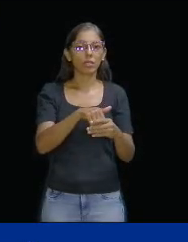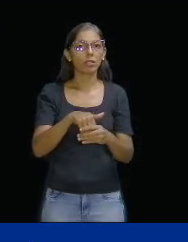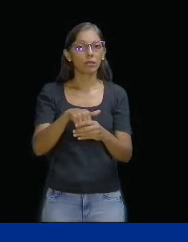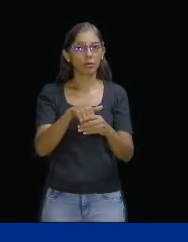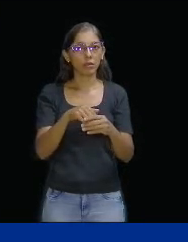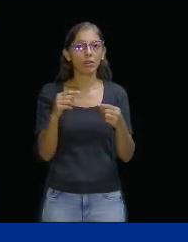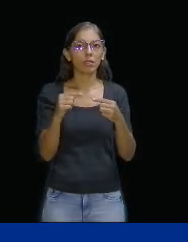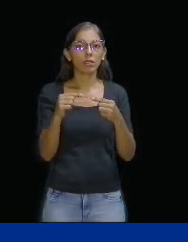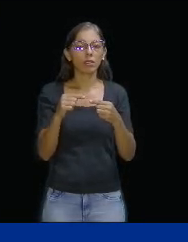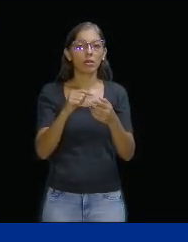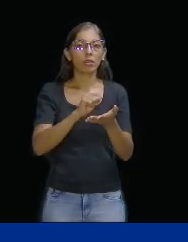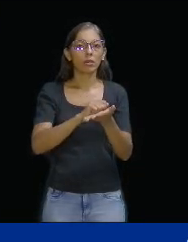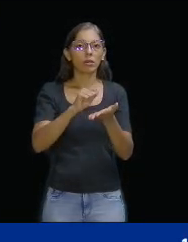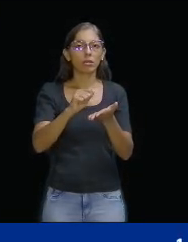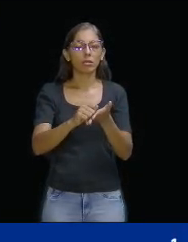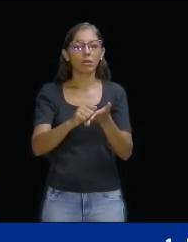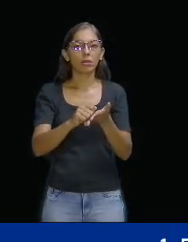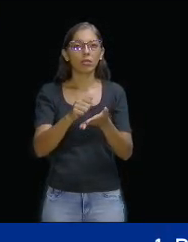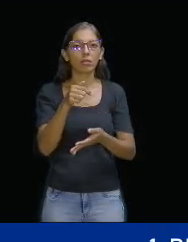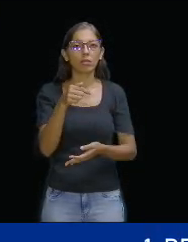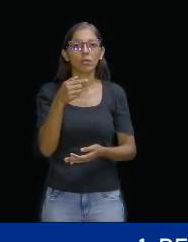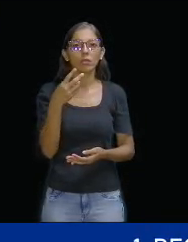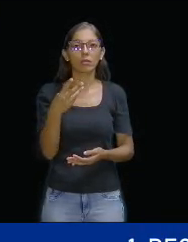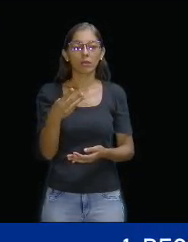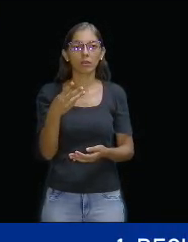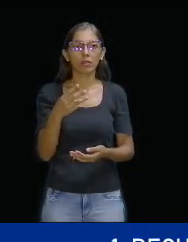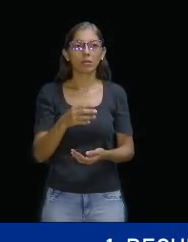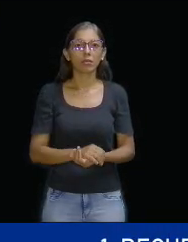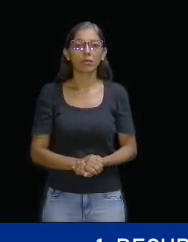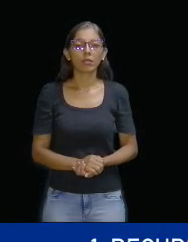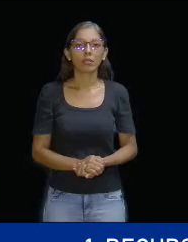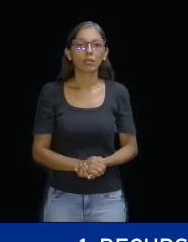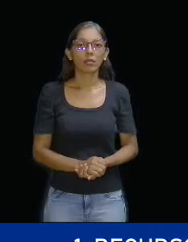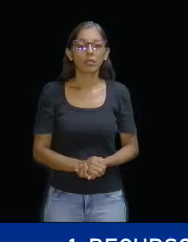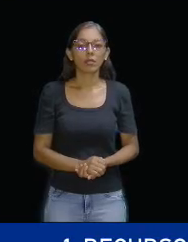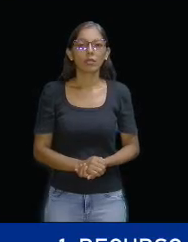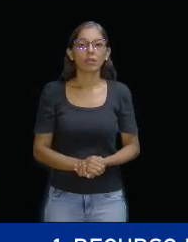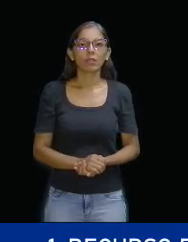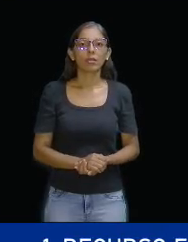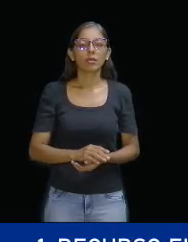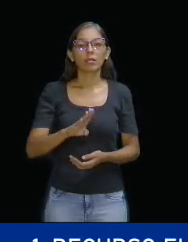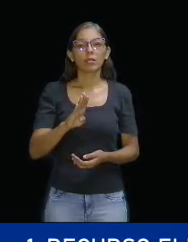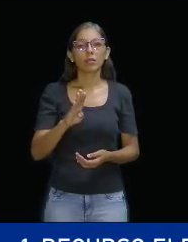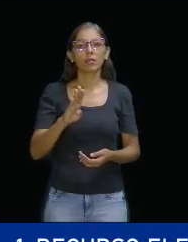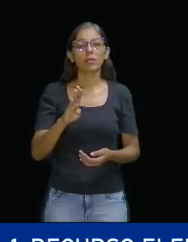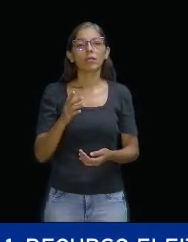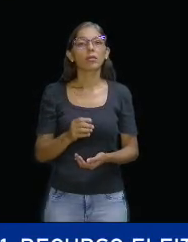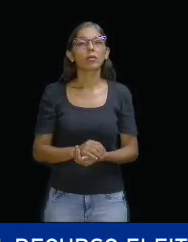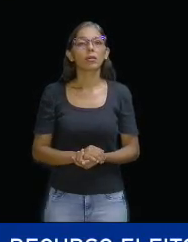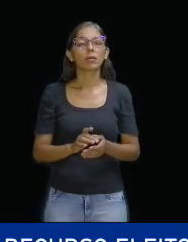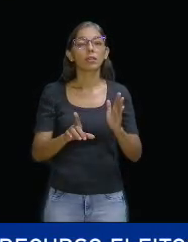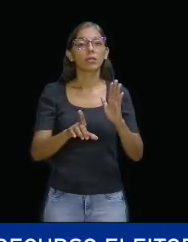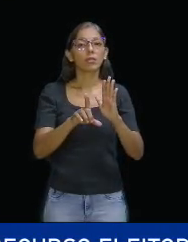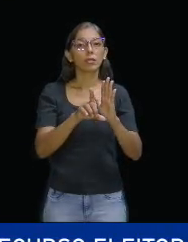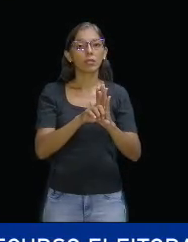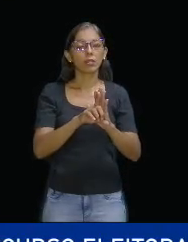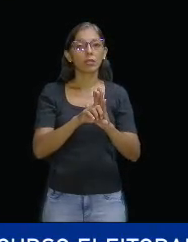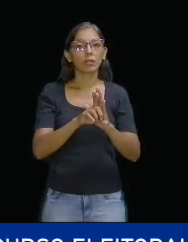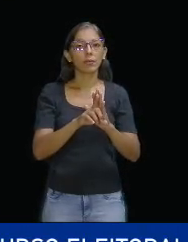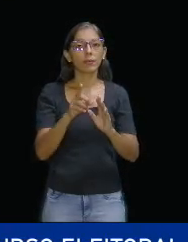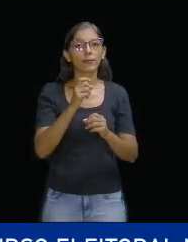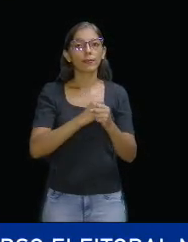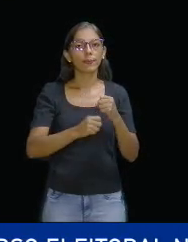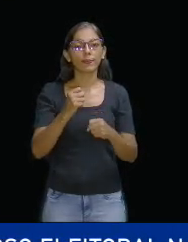no artigo 73, inciso 6b, da Lei nº 9.504, de